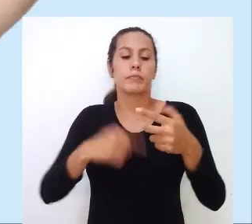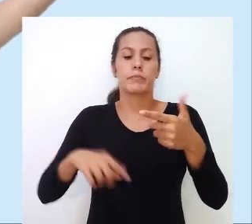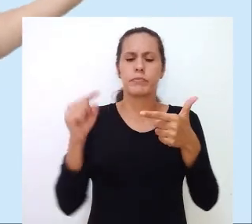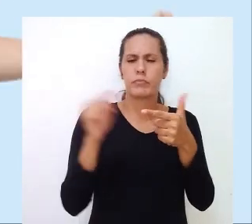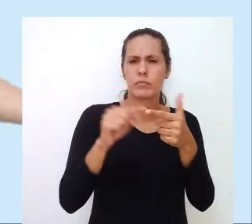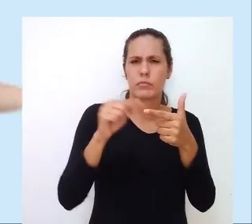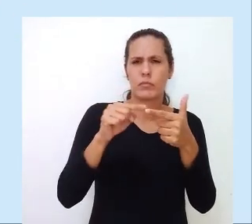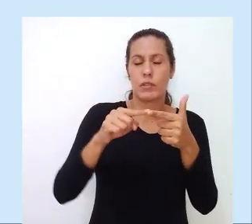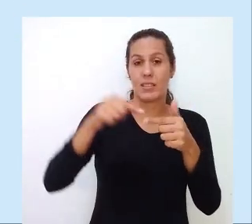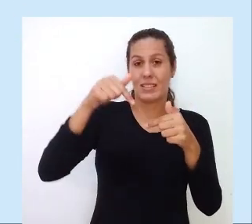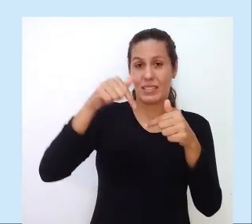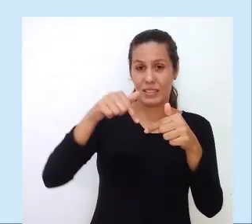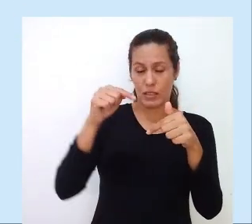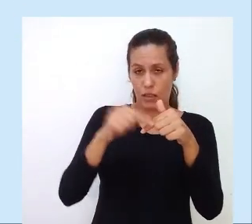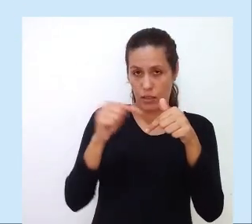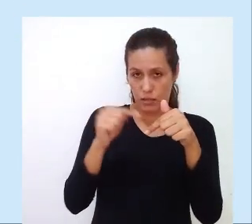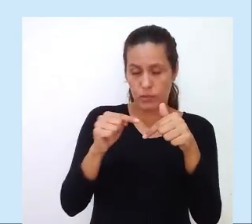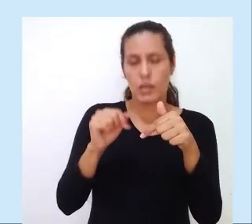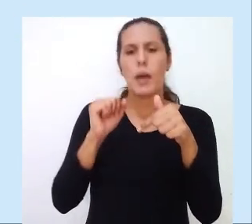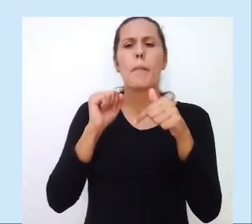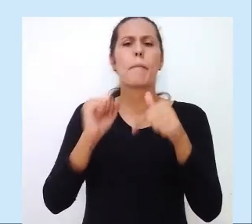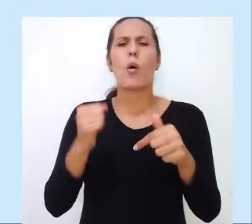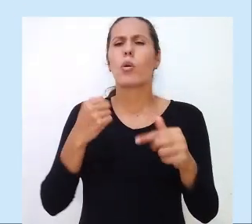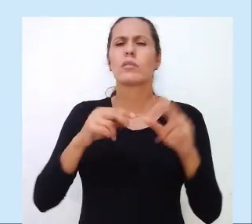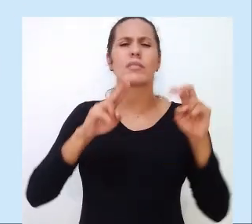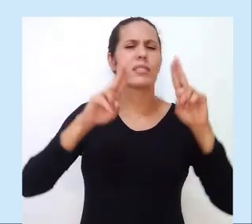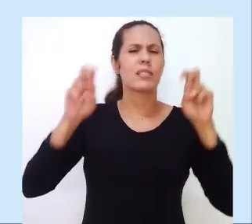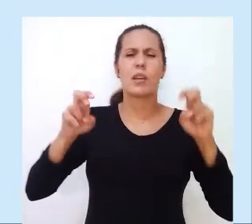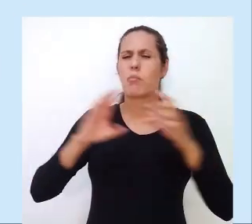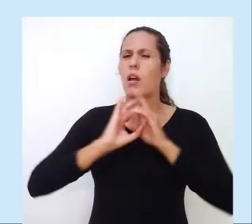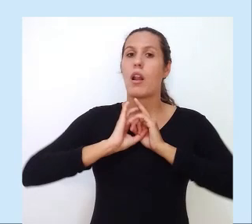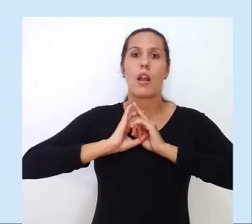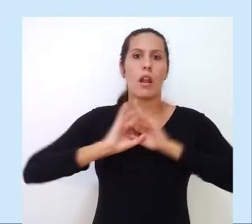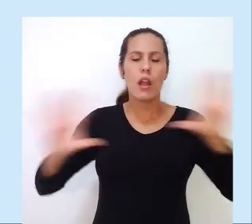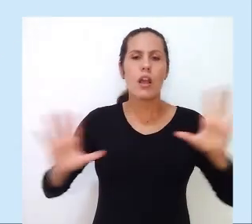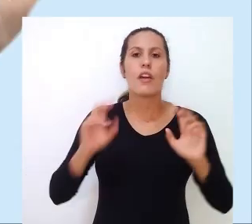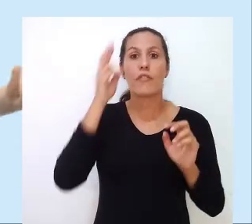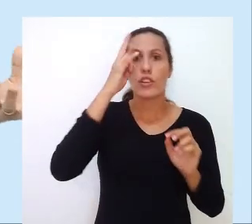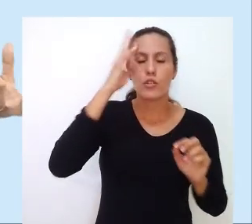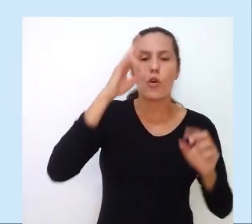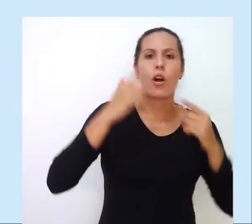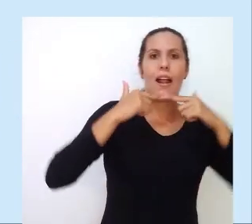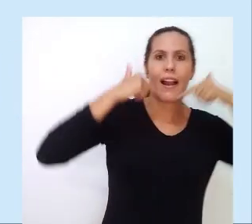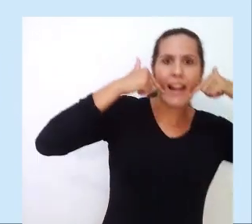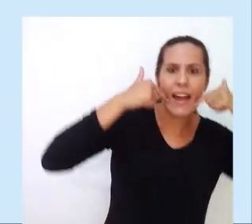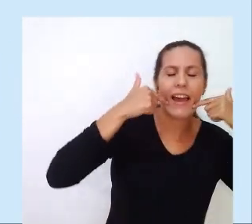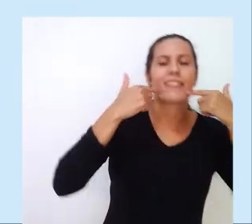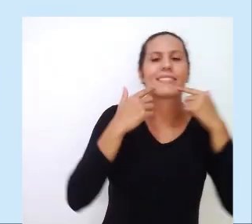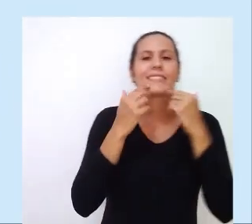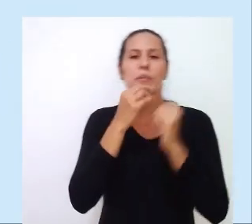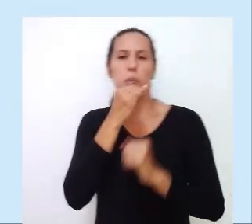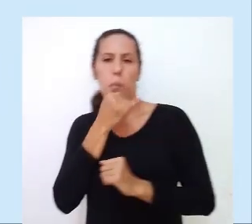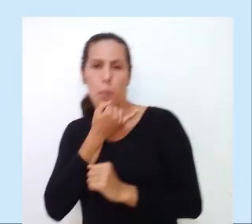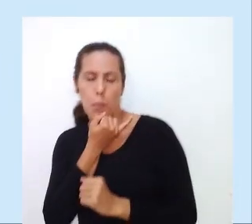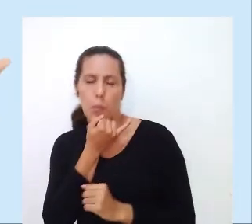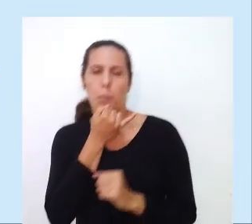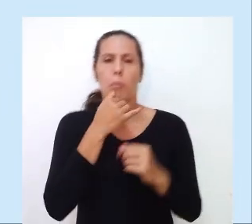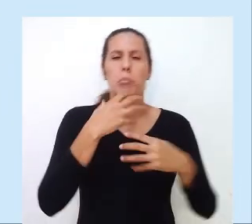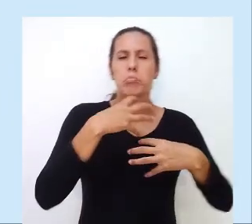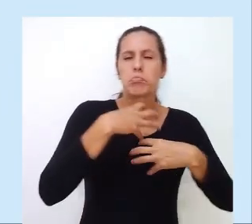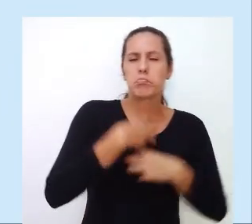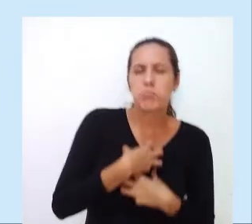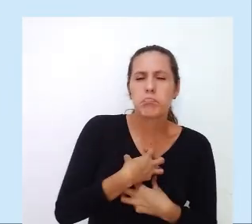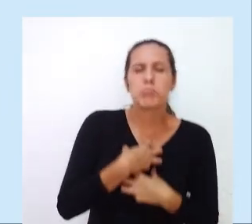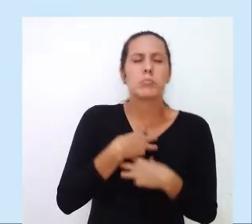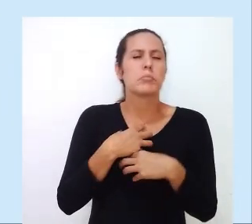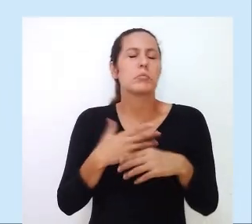ser temas infantis abordados, podem ser temas adultos. As histórias podem ser engraçadas, então podem ser comédias, podem ser